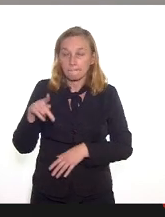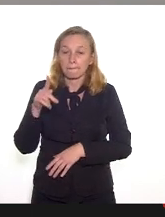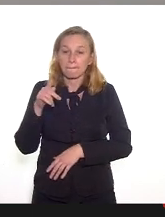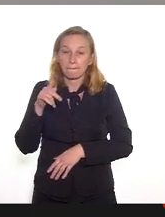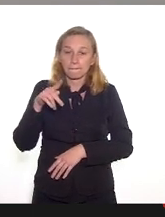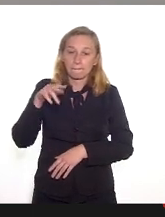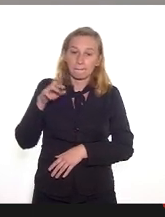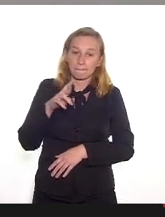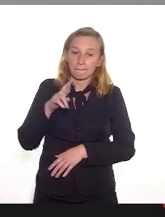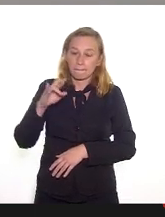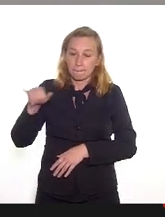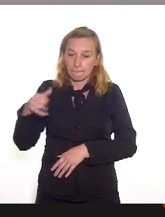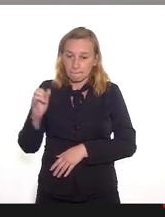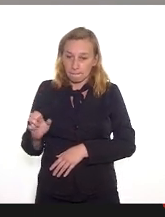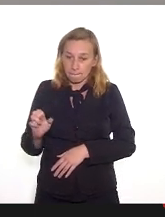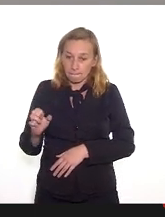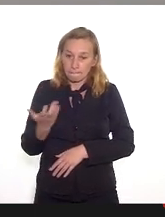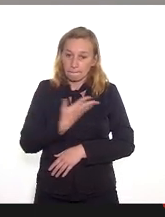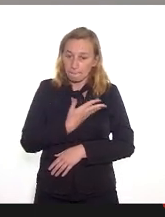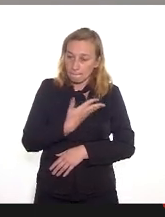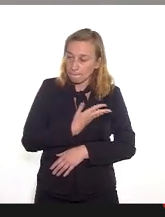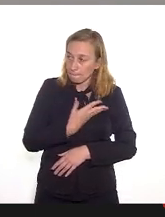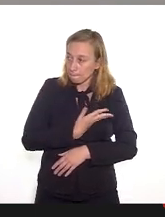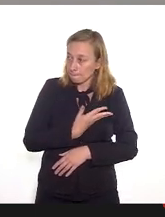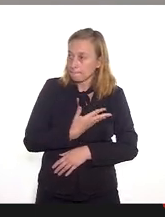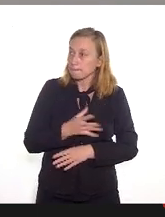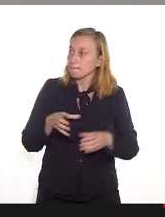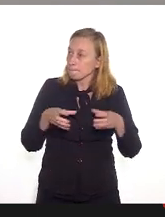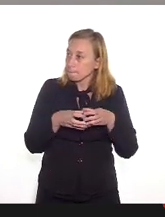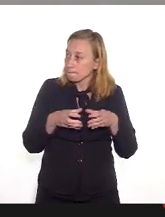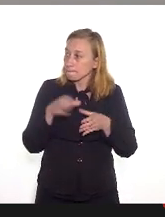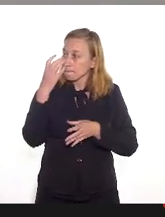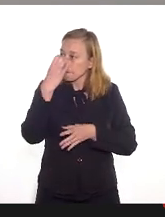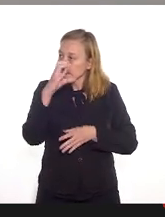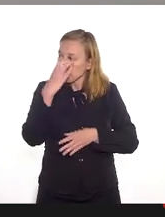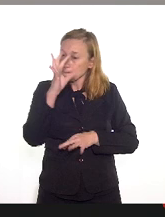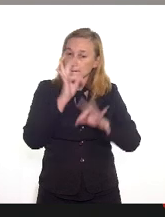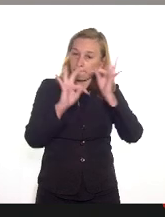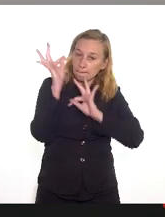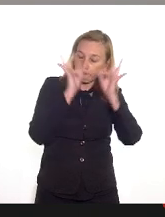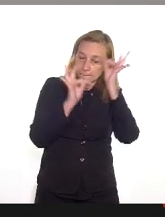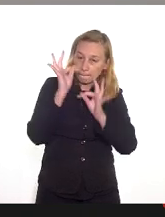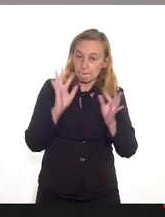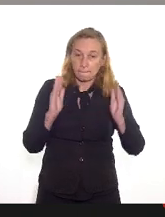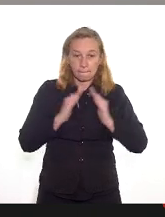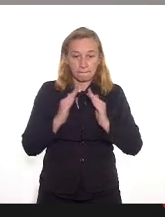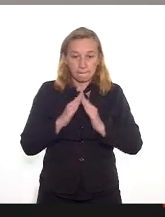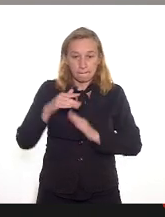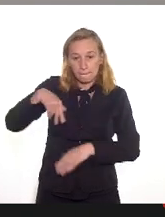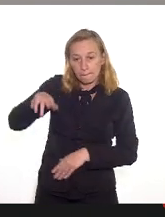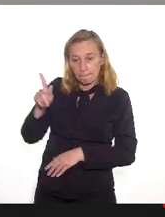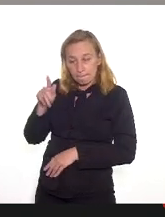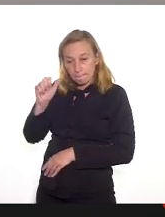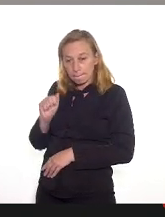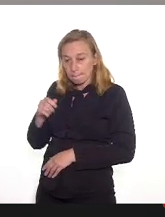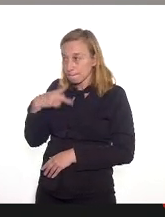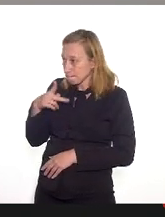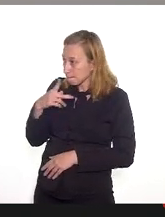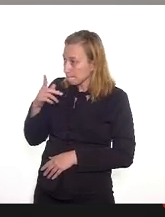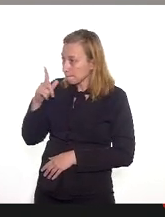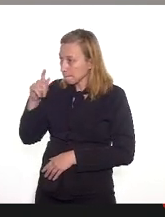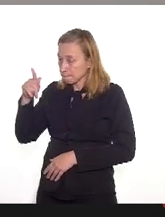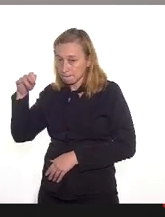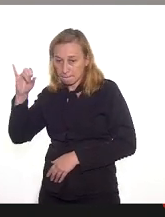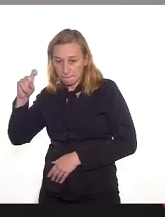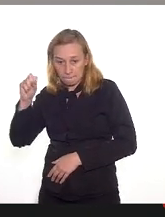colega, que tem uma interlocução também muito constante com a Comissão de Ciência e Tecnologia da Casa. A Magda falou agora há pouco, Gerson, que ela